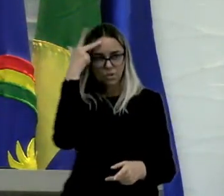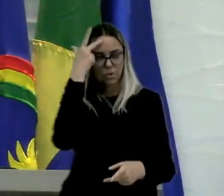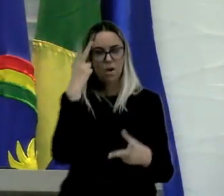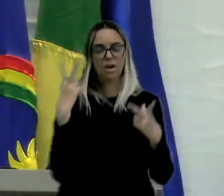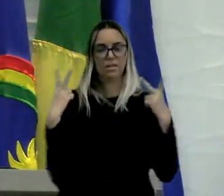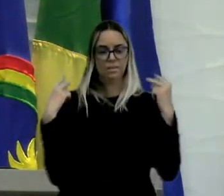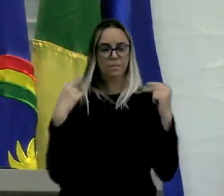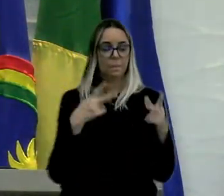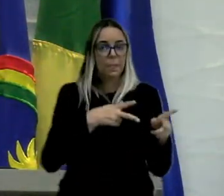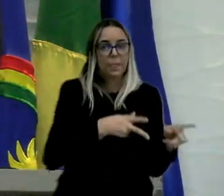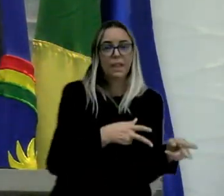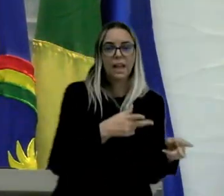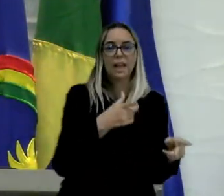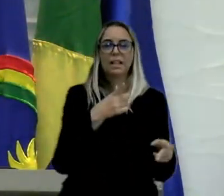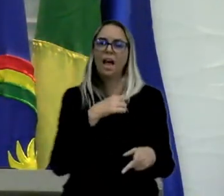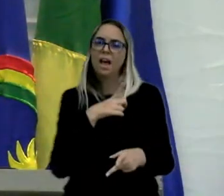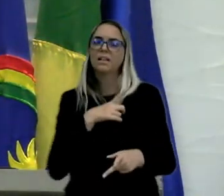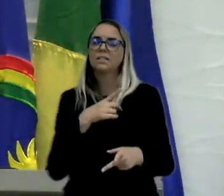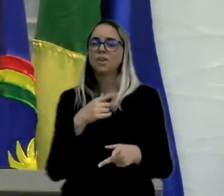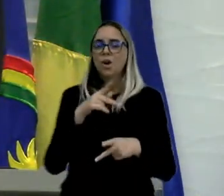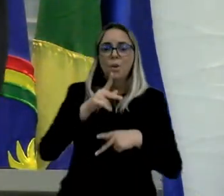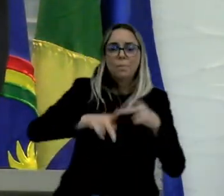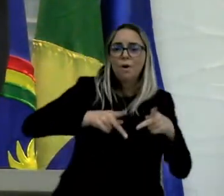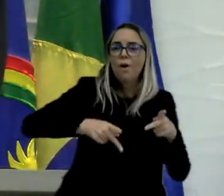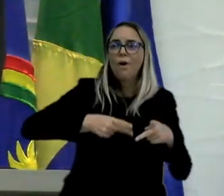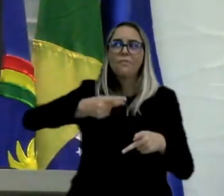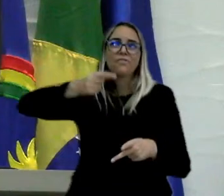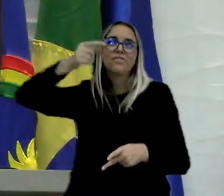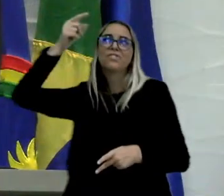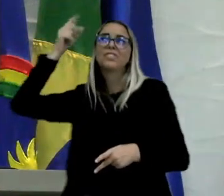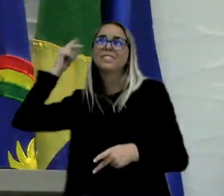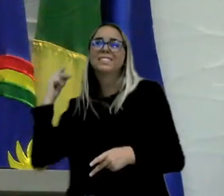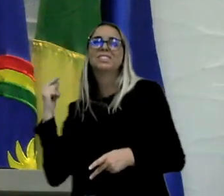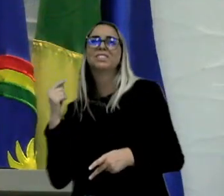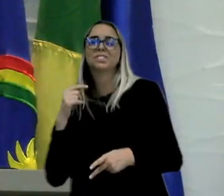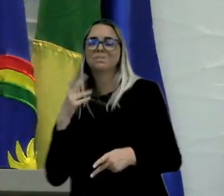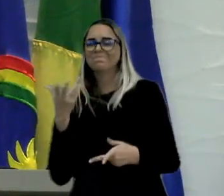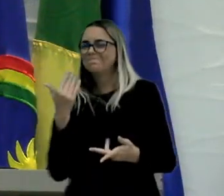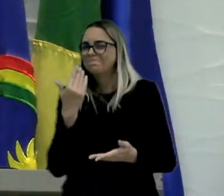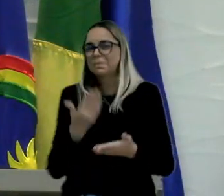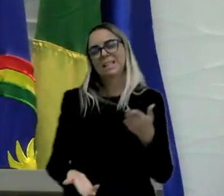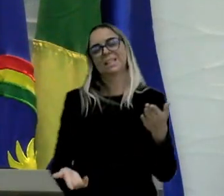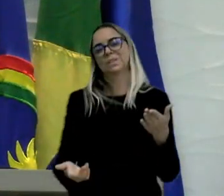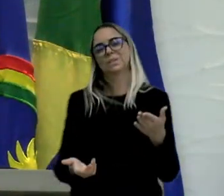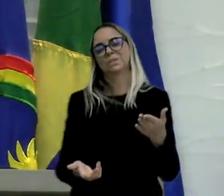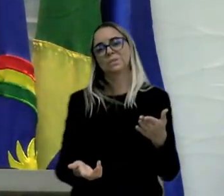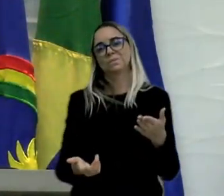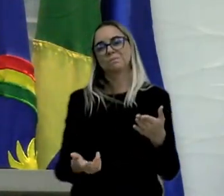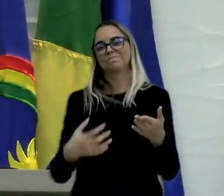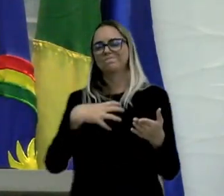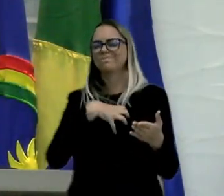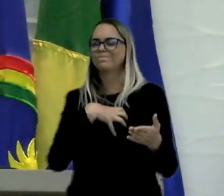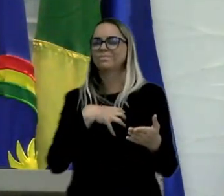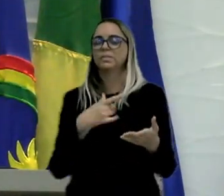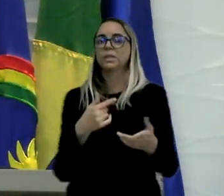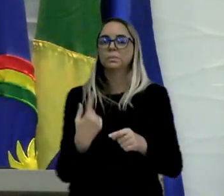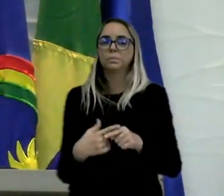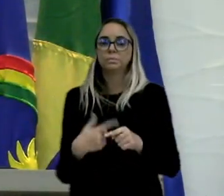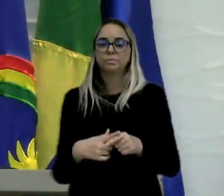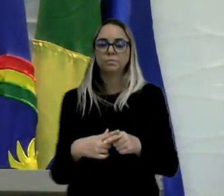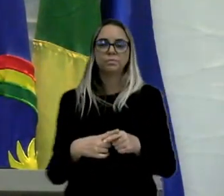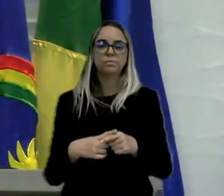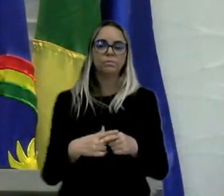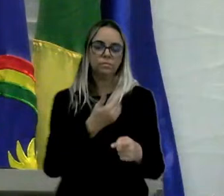eu fiquei imaginando quanto povo de São Bento perdeu em ter passado na